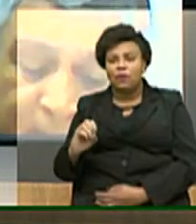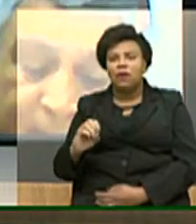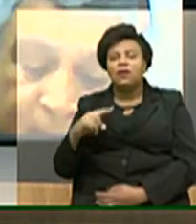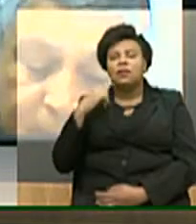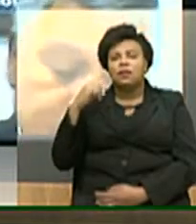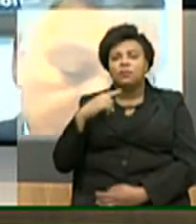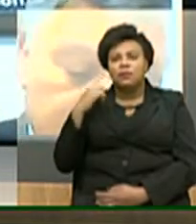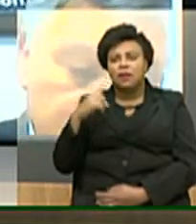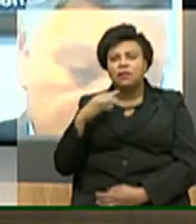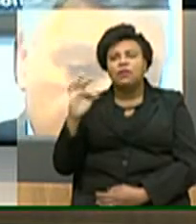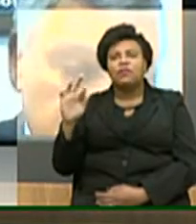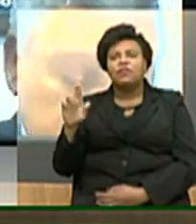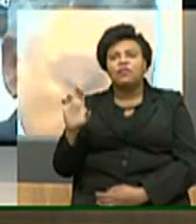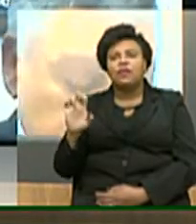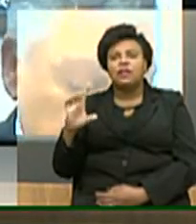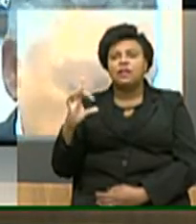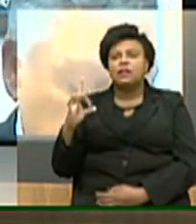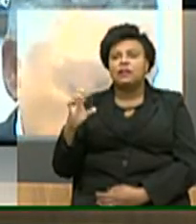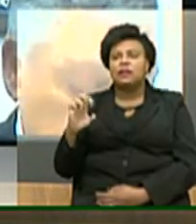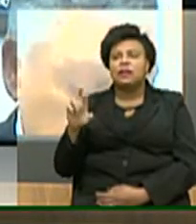Frederico Antunes.